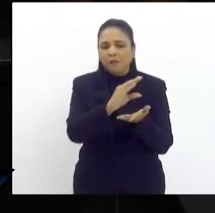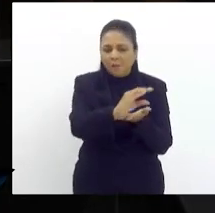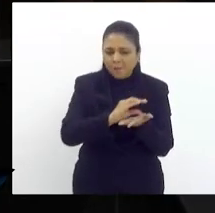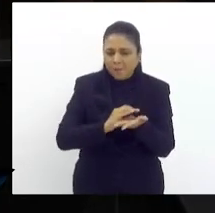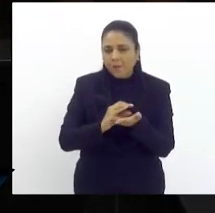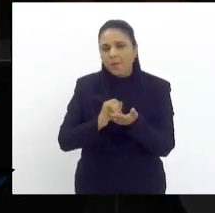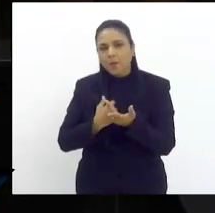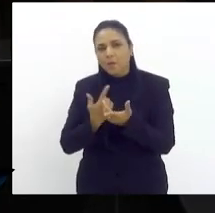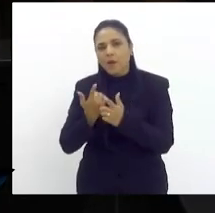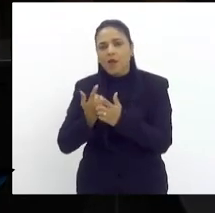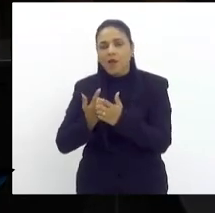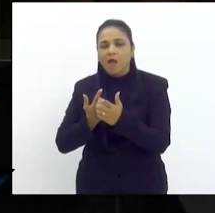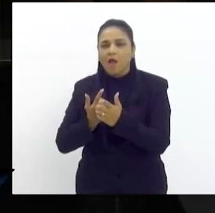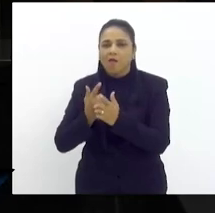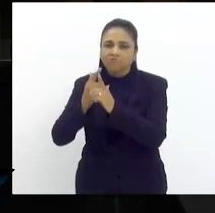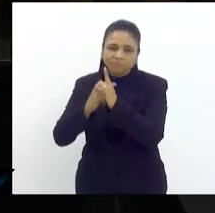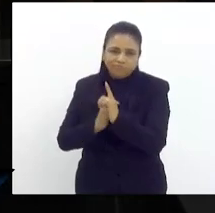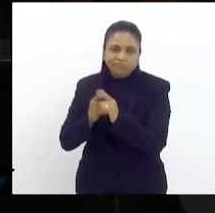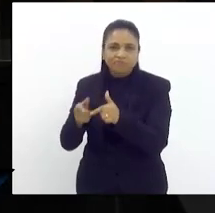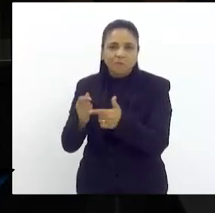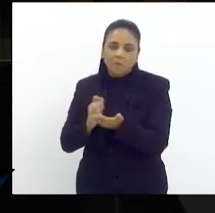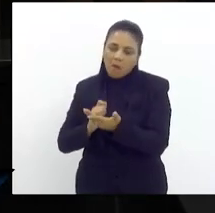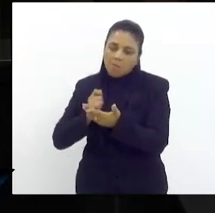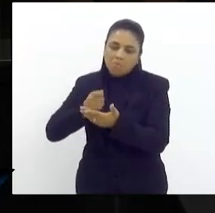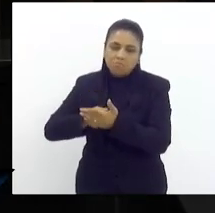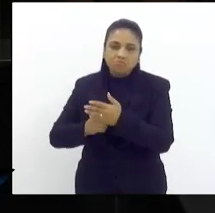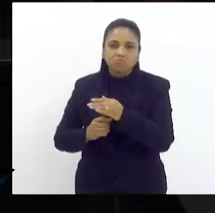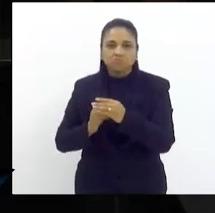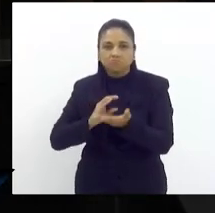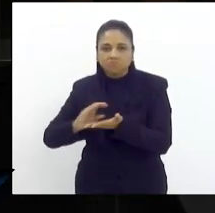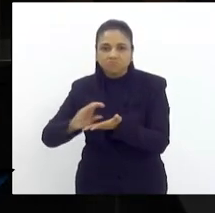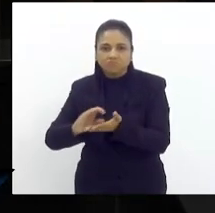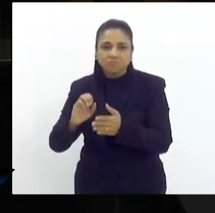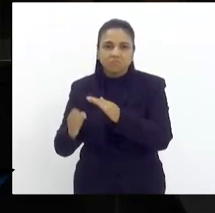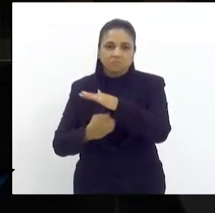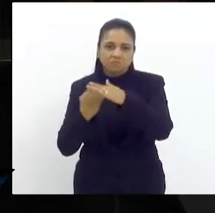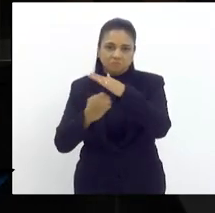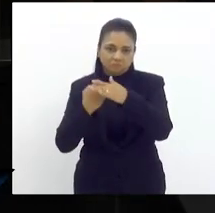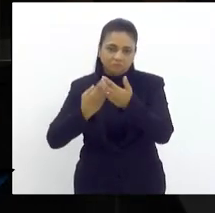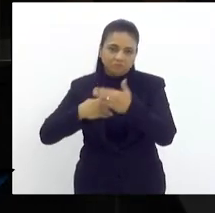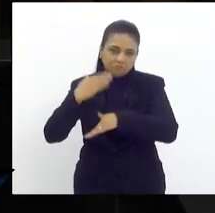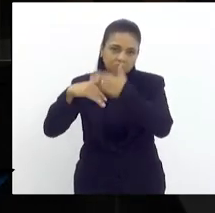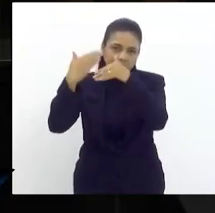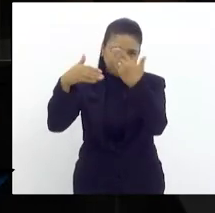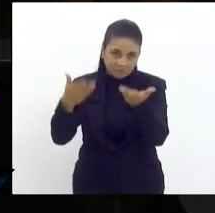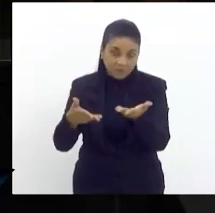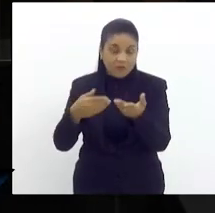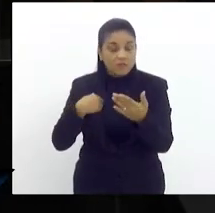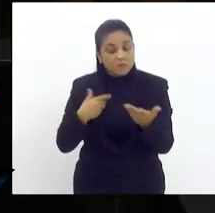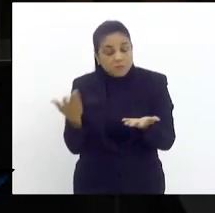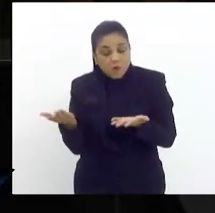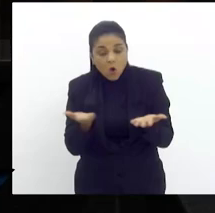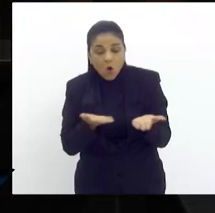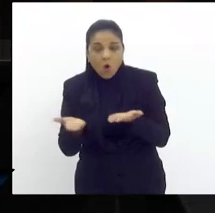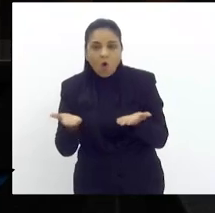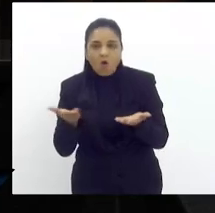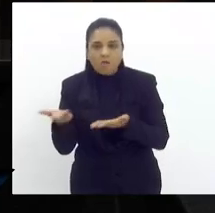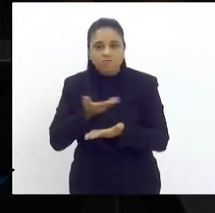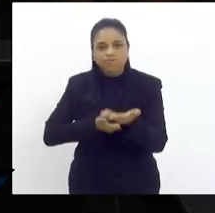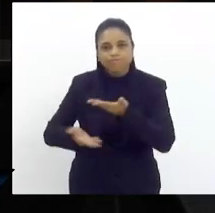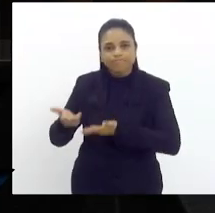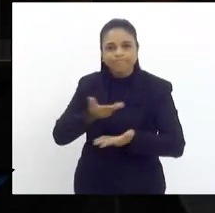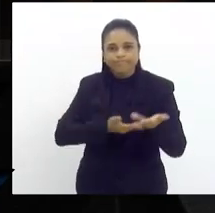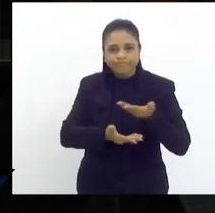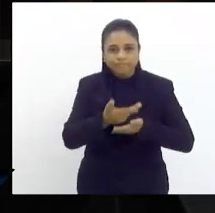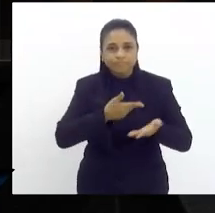financiamento de uma determinada indústria esta concentração que é necessário e parece que